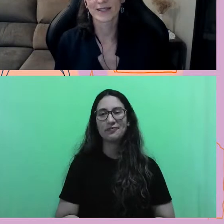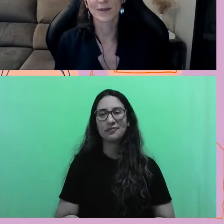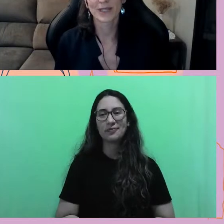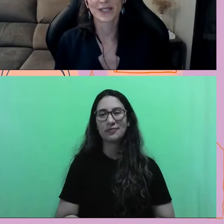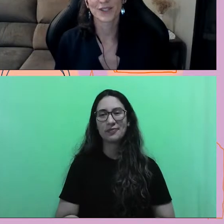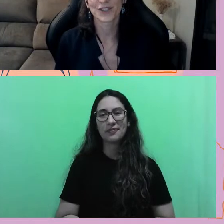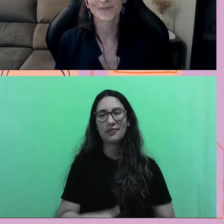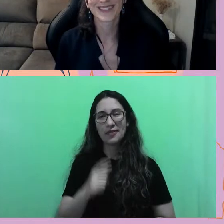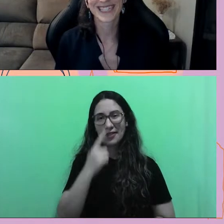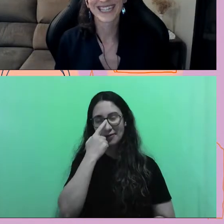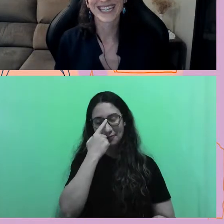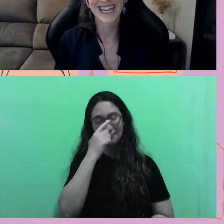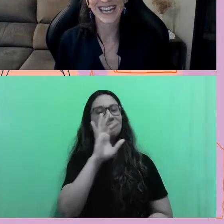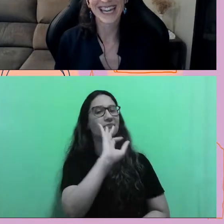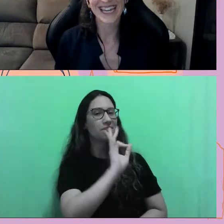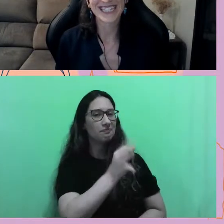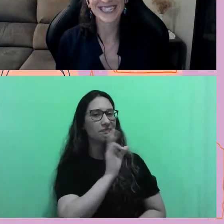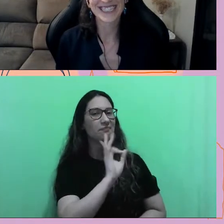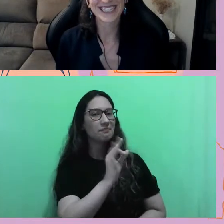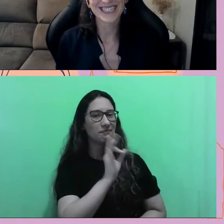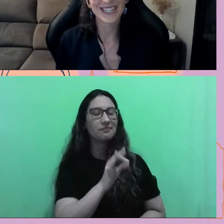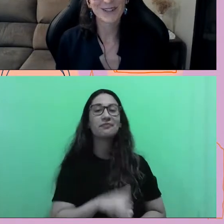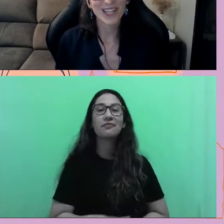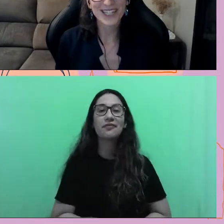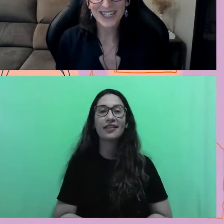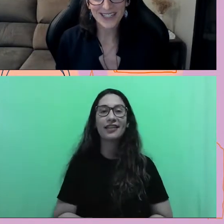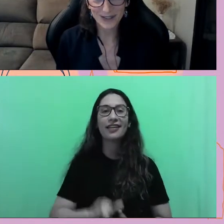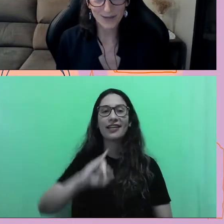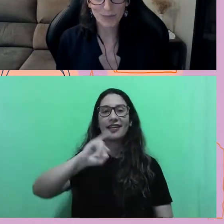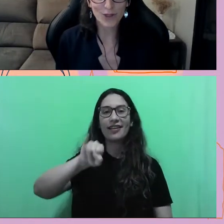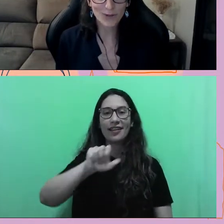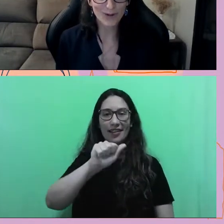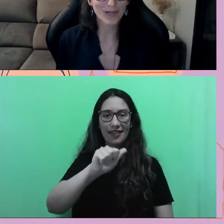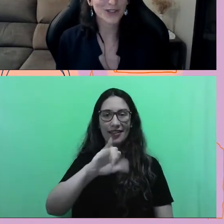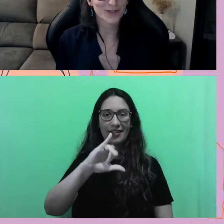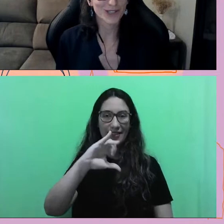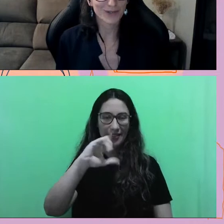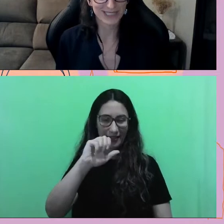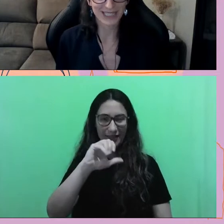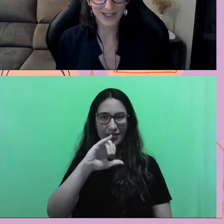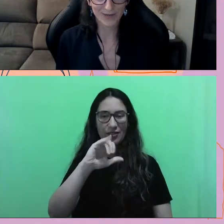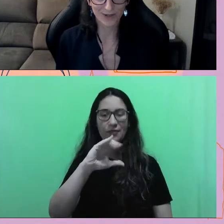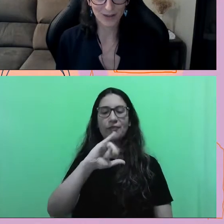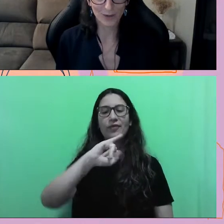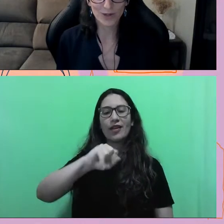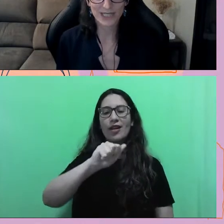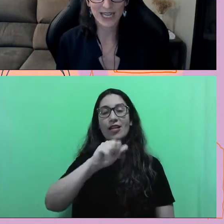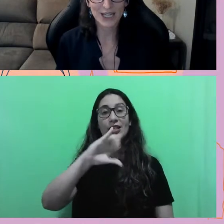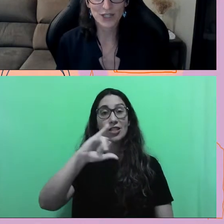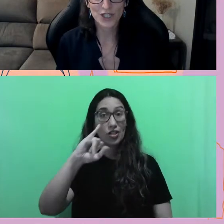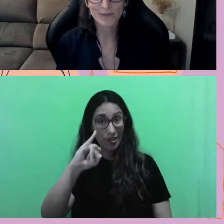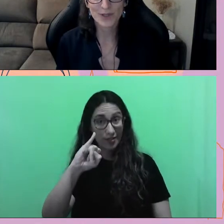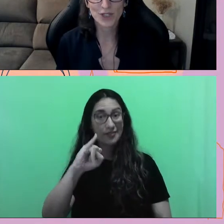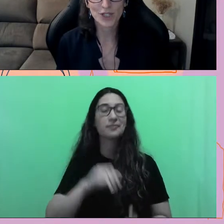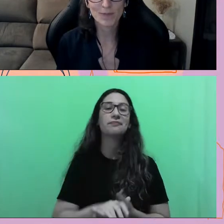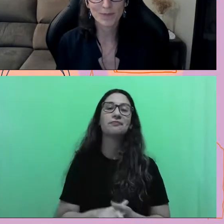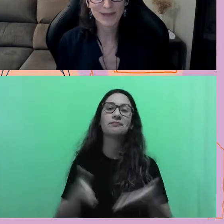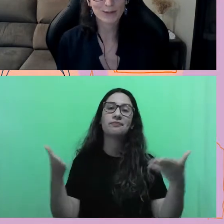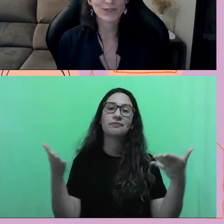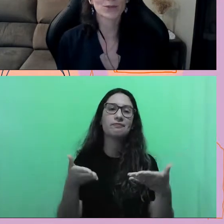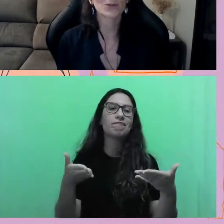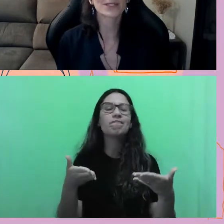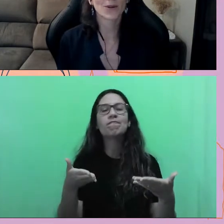Sim, exatamente. Jaciana, eu queria muito, a partir do que você falou, né,